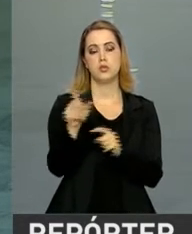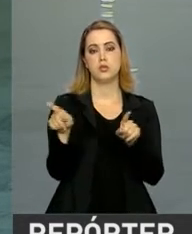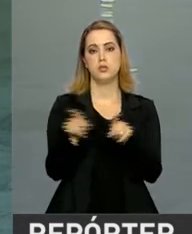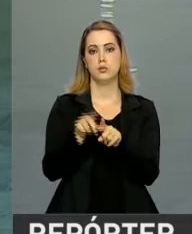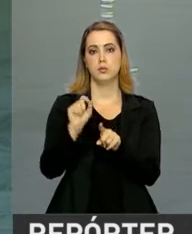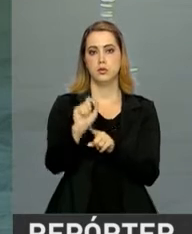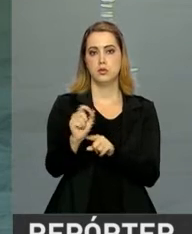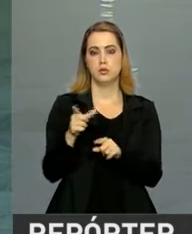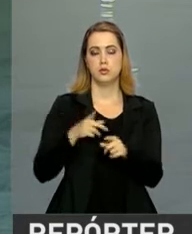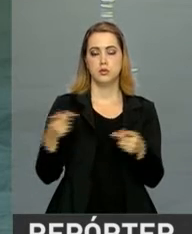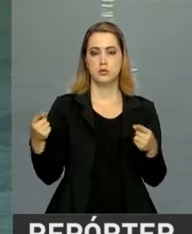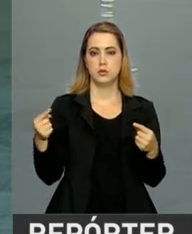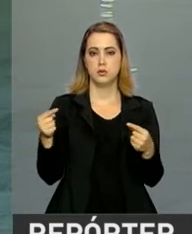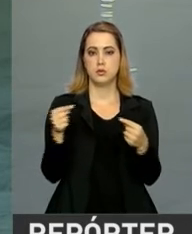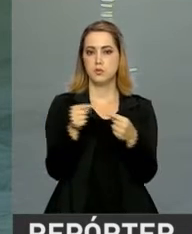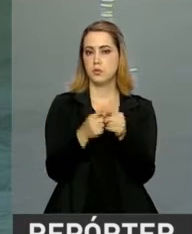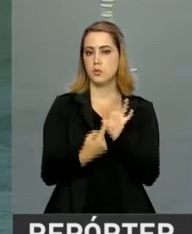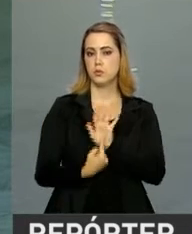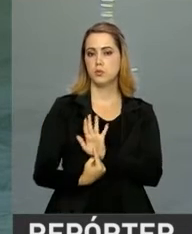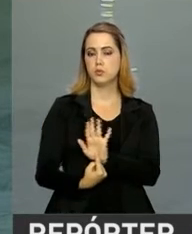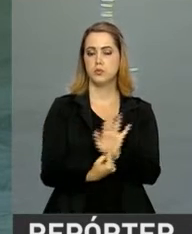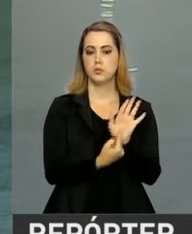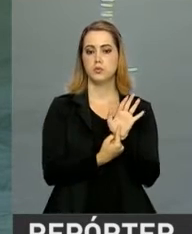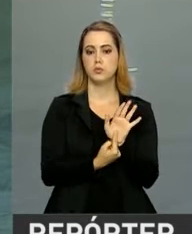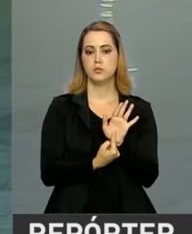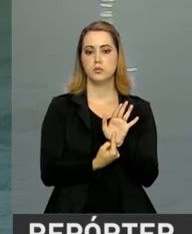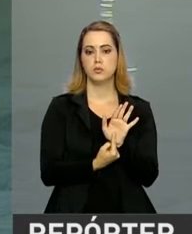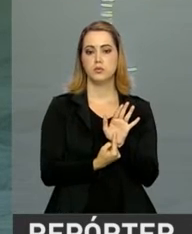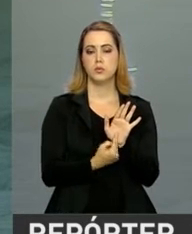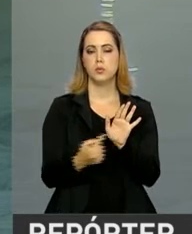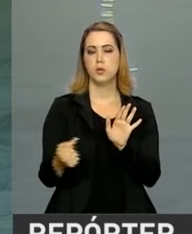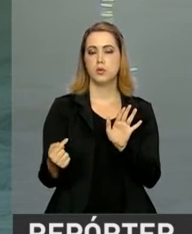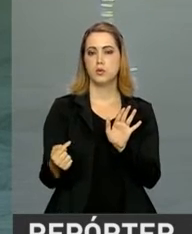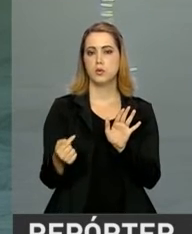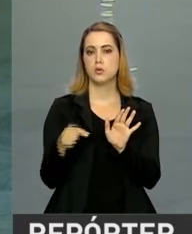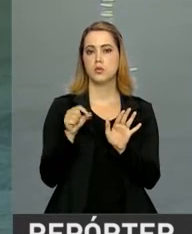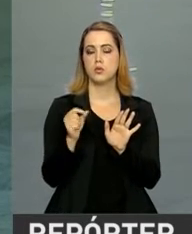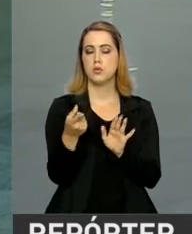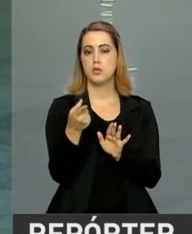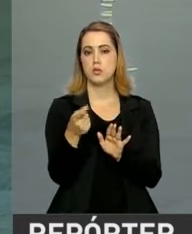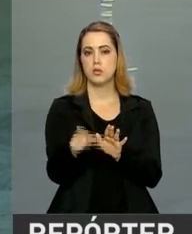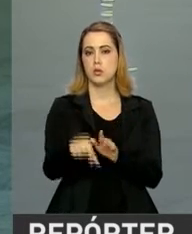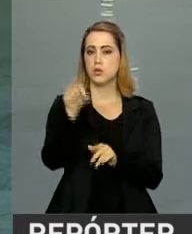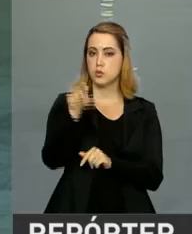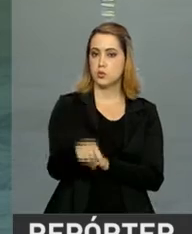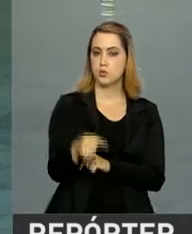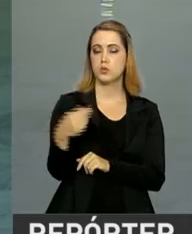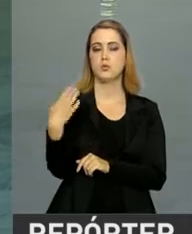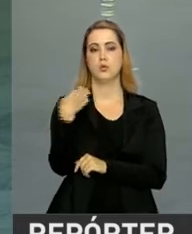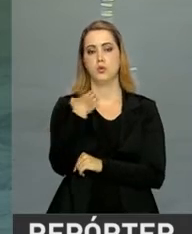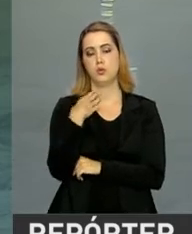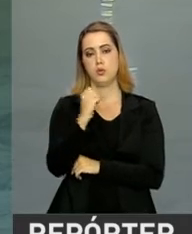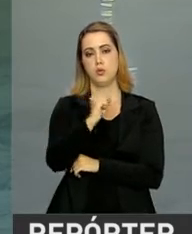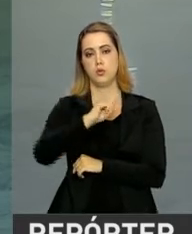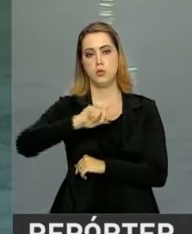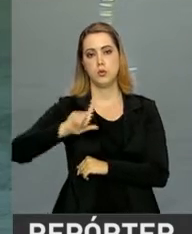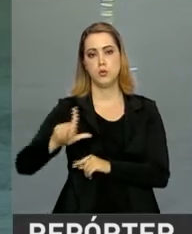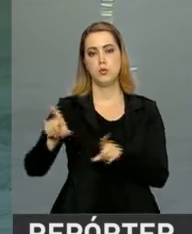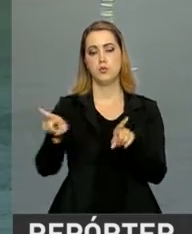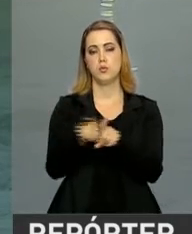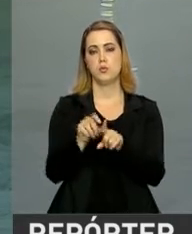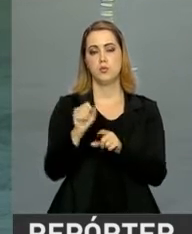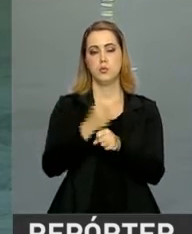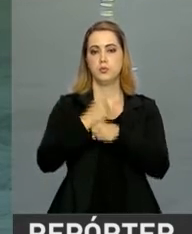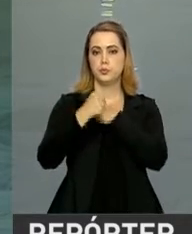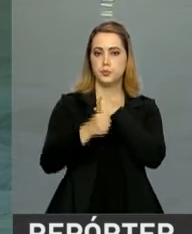que vai apontar para esses para essas metas que o banco central estabeleceu para 2017 e